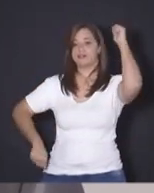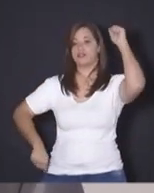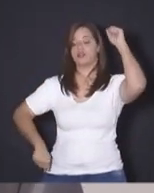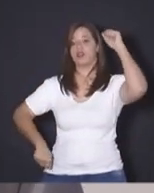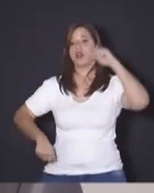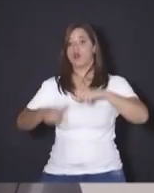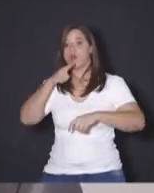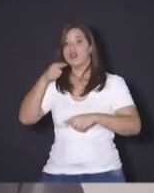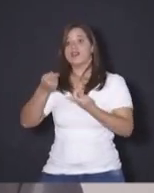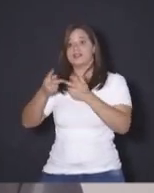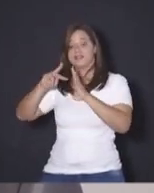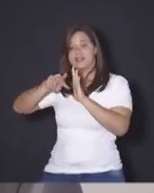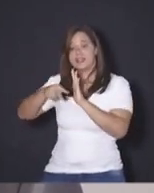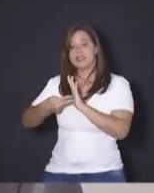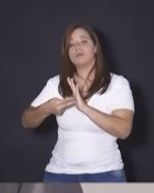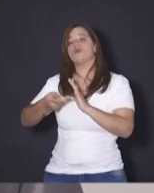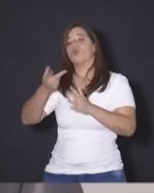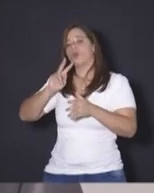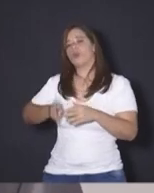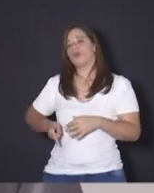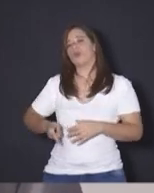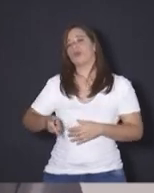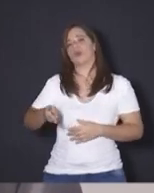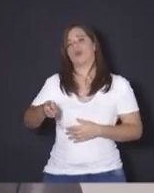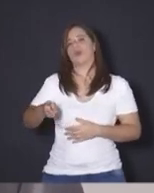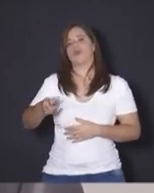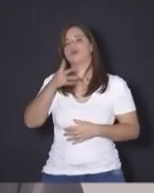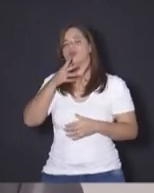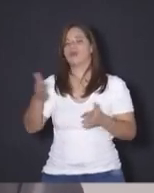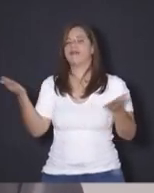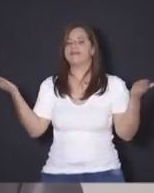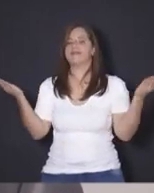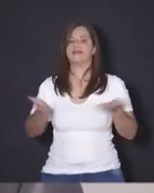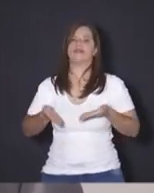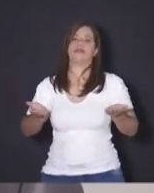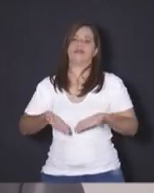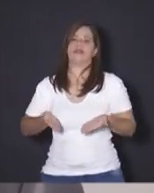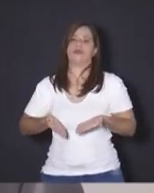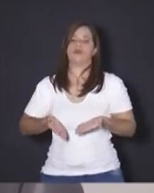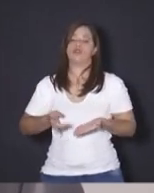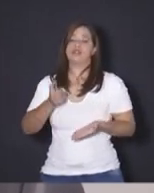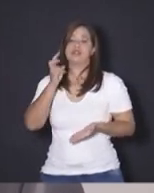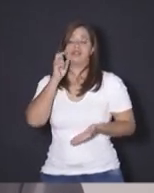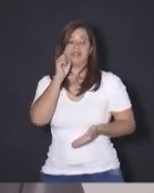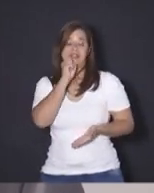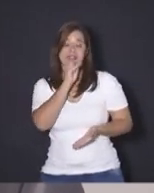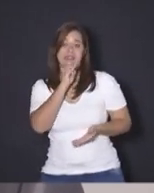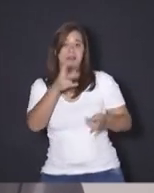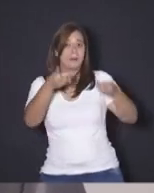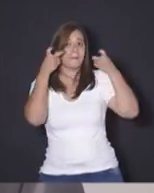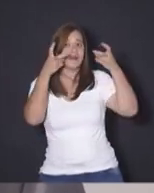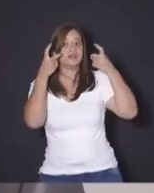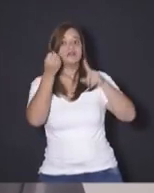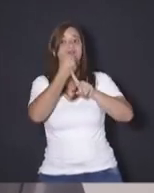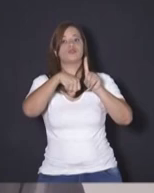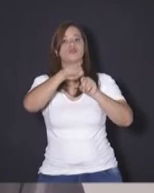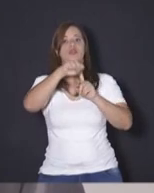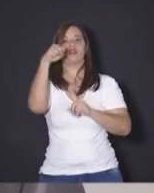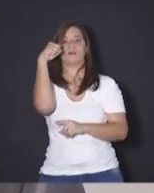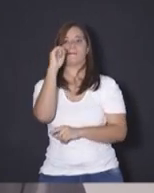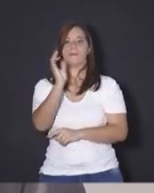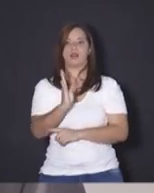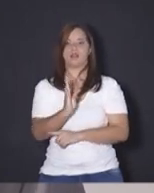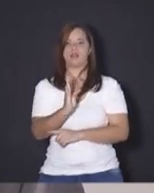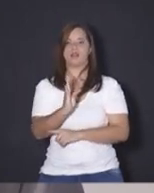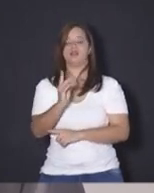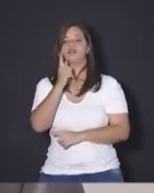crime contínuo até agora no nosso cotidiano se a gente olhar a sociedade brasileira a